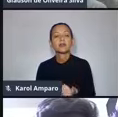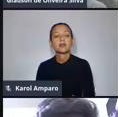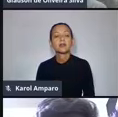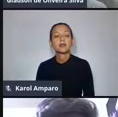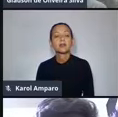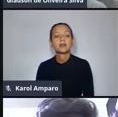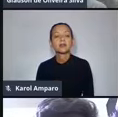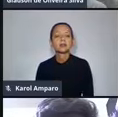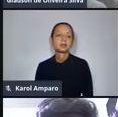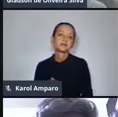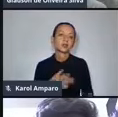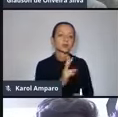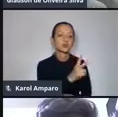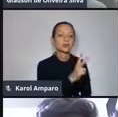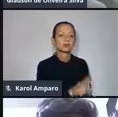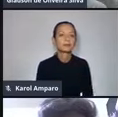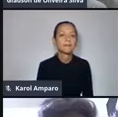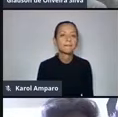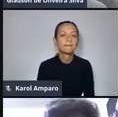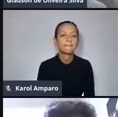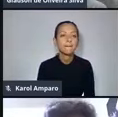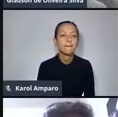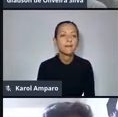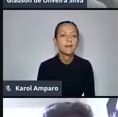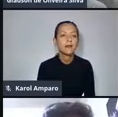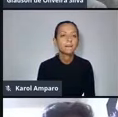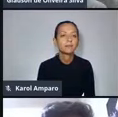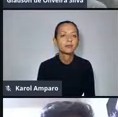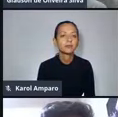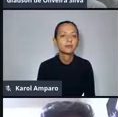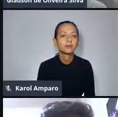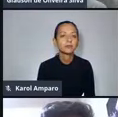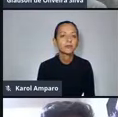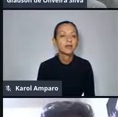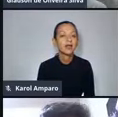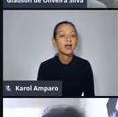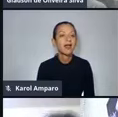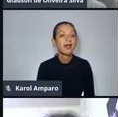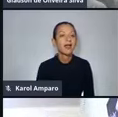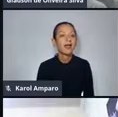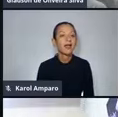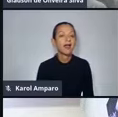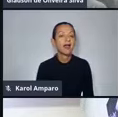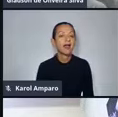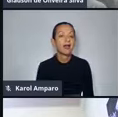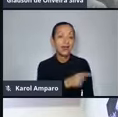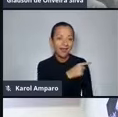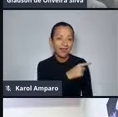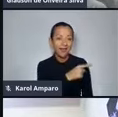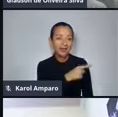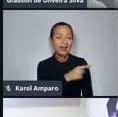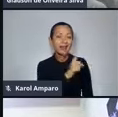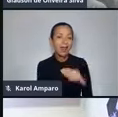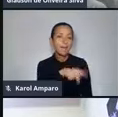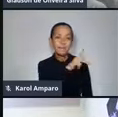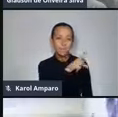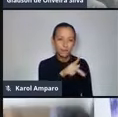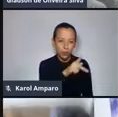E dando continuidade, era o mestre que chegava e dizia: